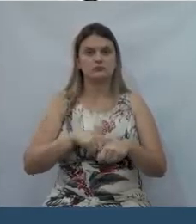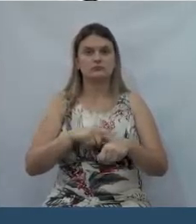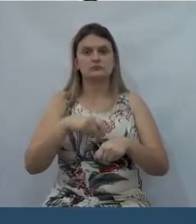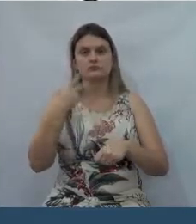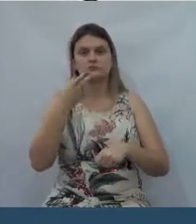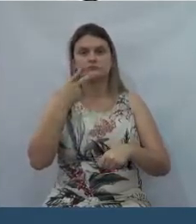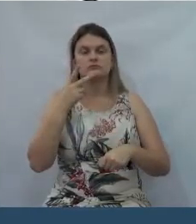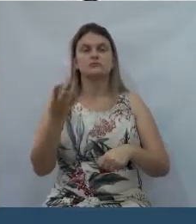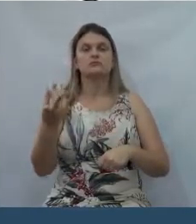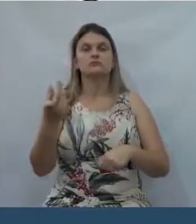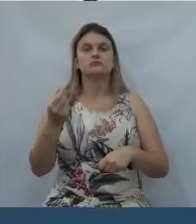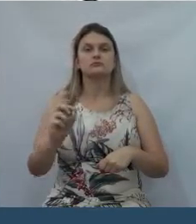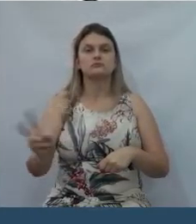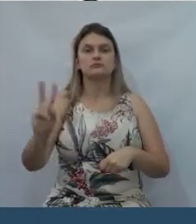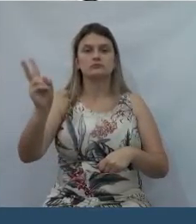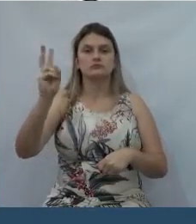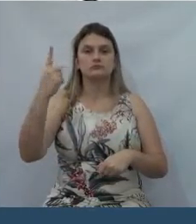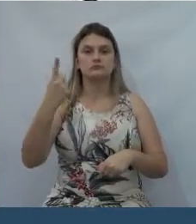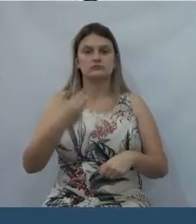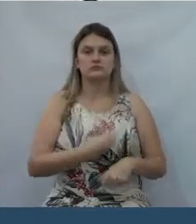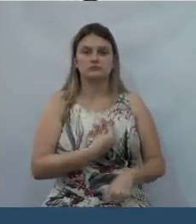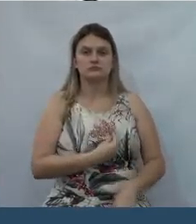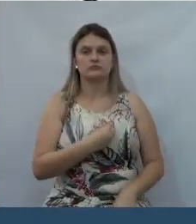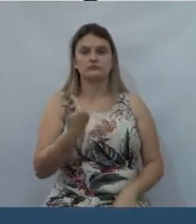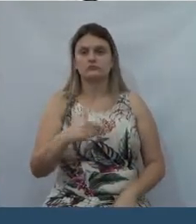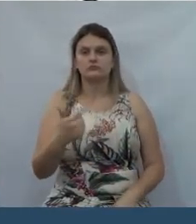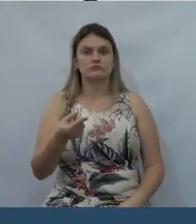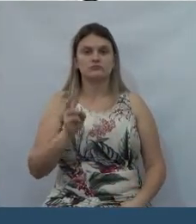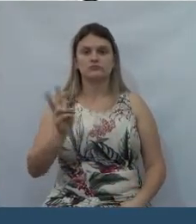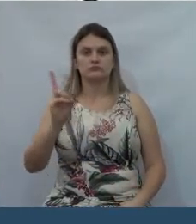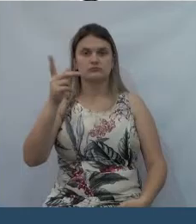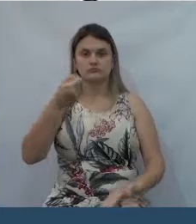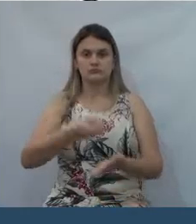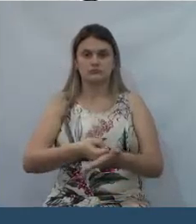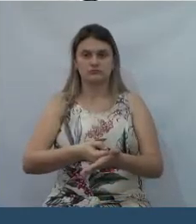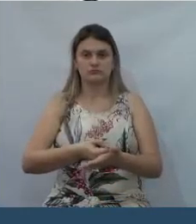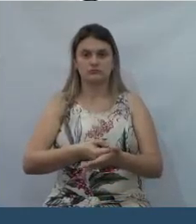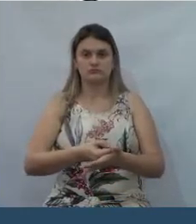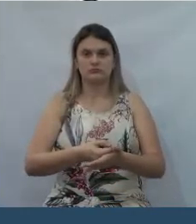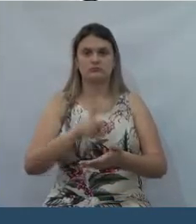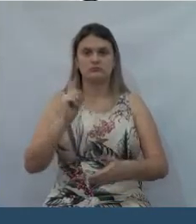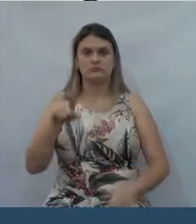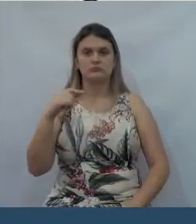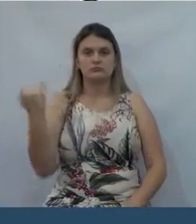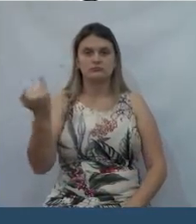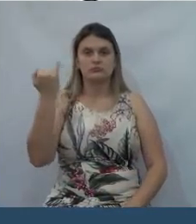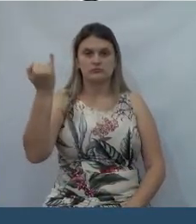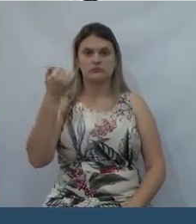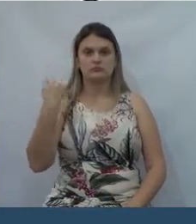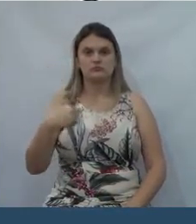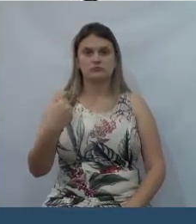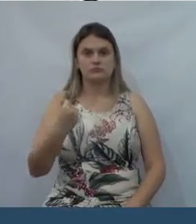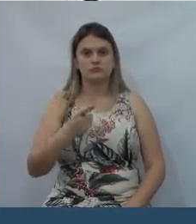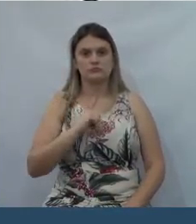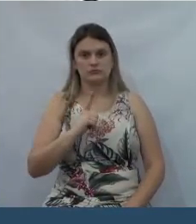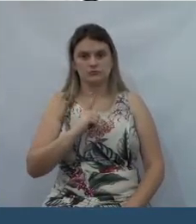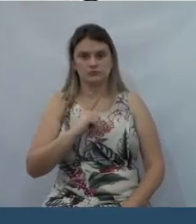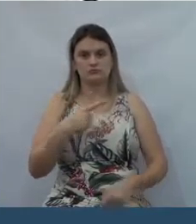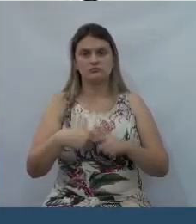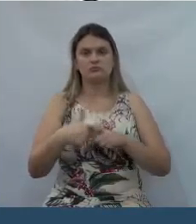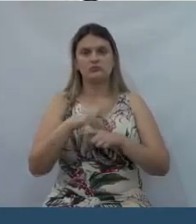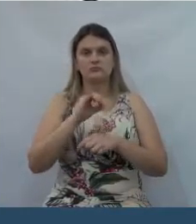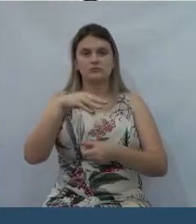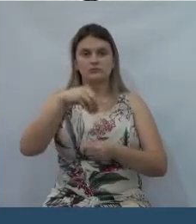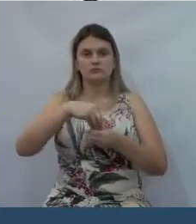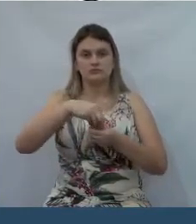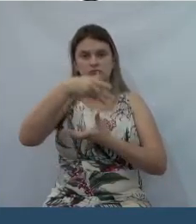que quanto vale uma vida? Não tem preço. A importância de ter por ter não resolve